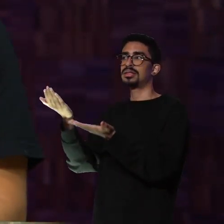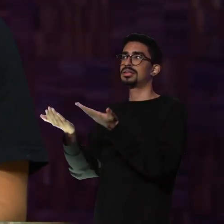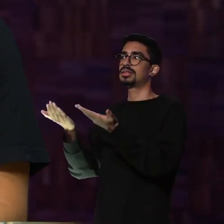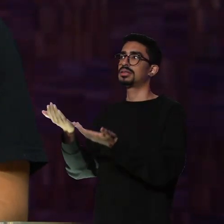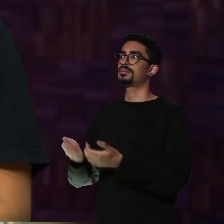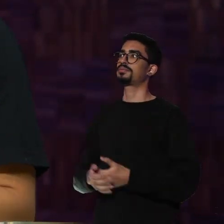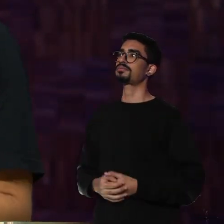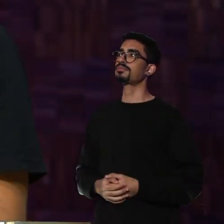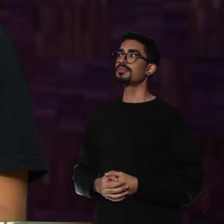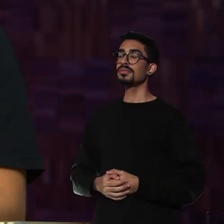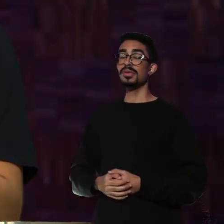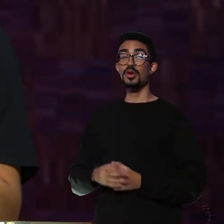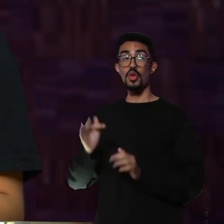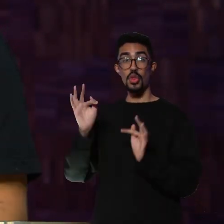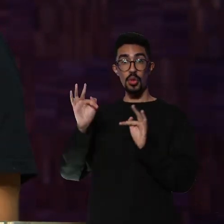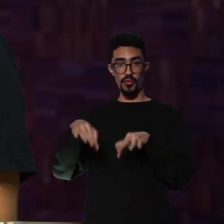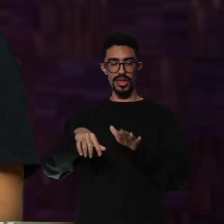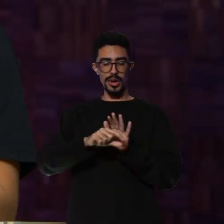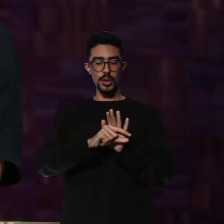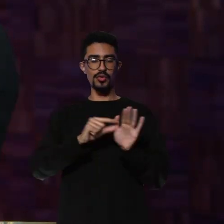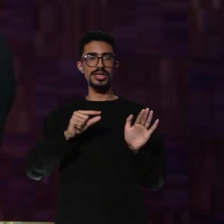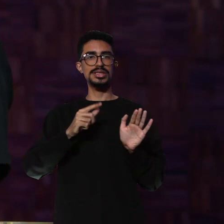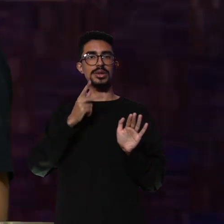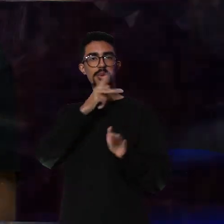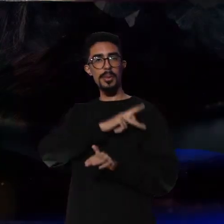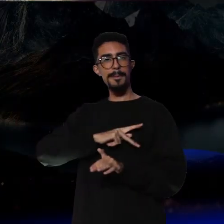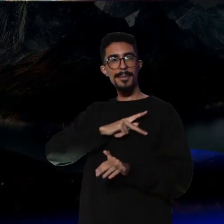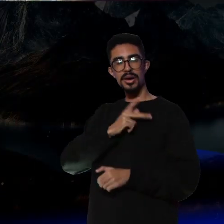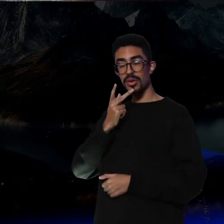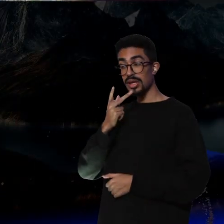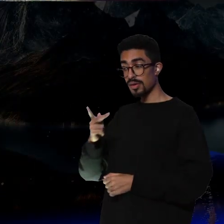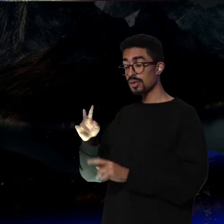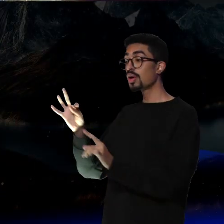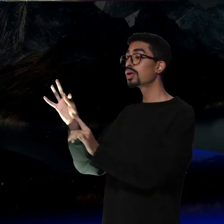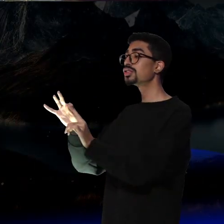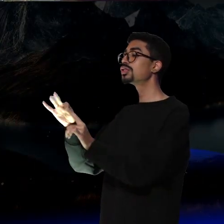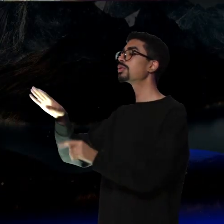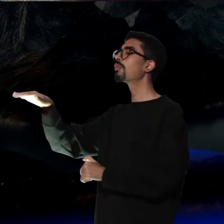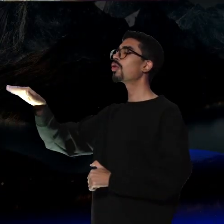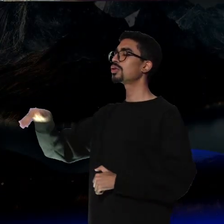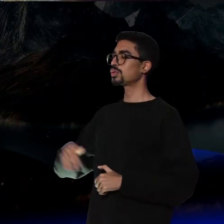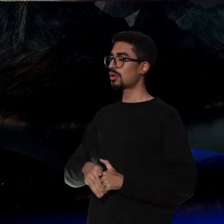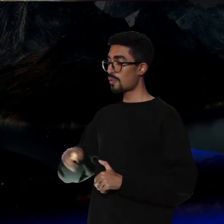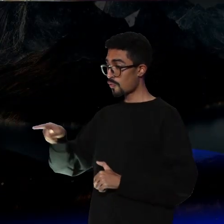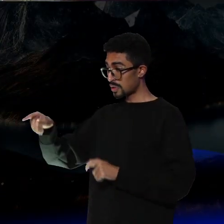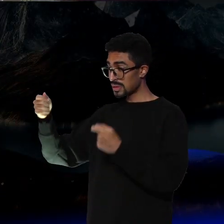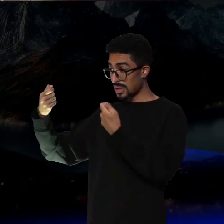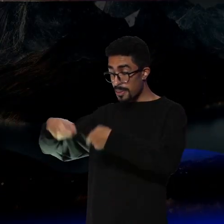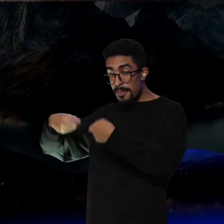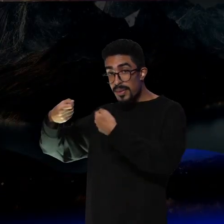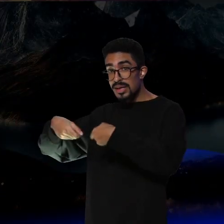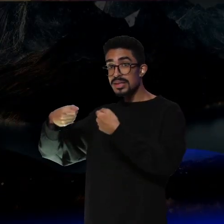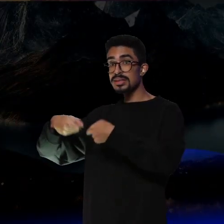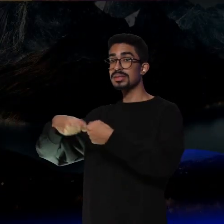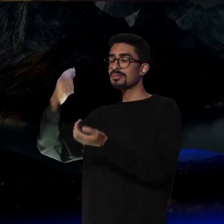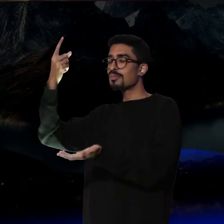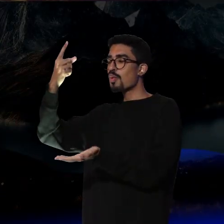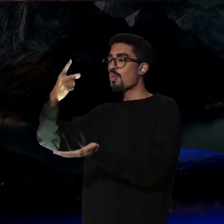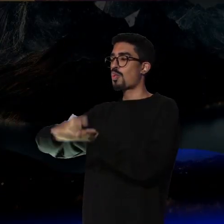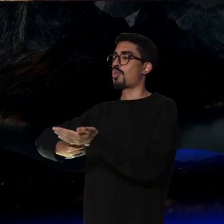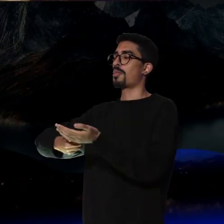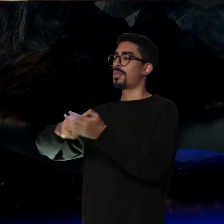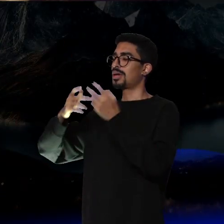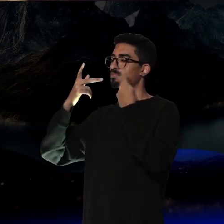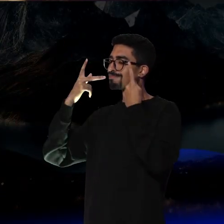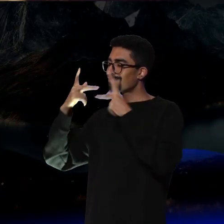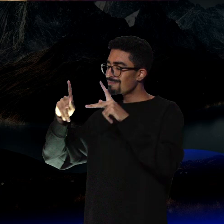dizendo para Timóteo que ele fizesse a obra de um evangelista e cumprisse completamente ou plenamente